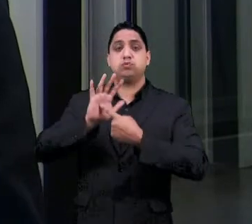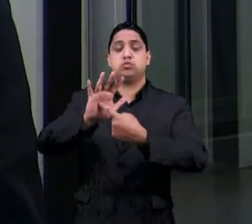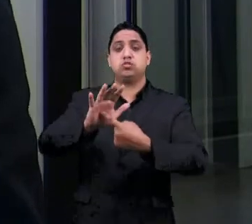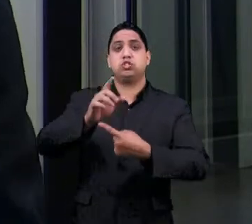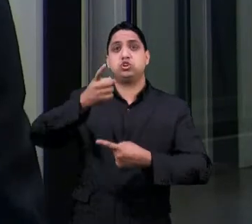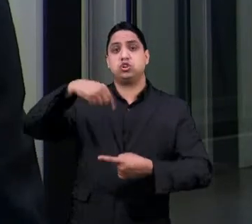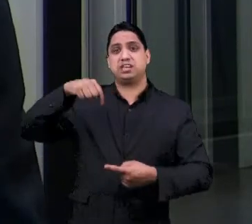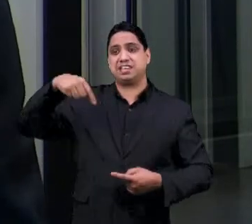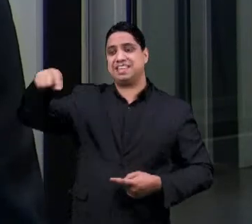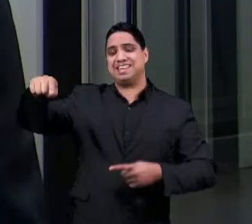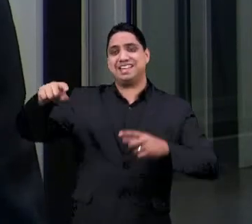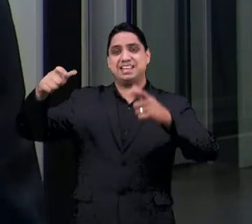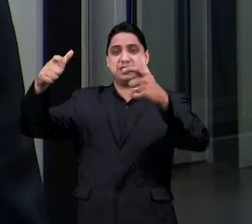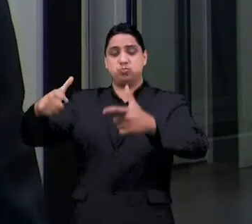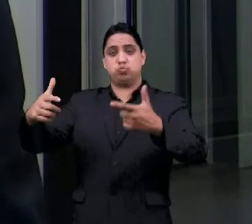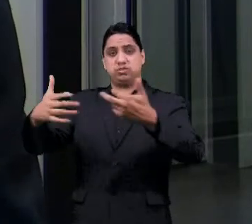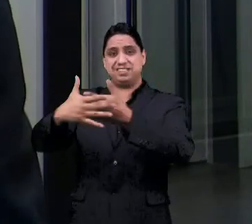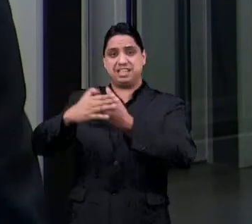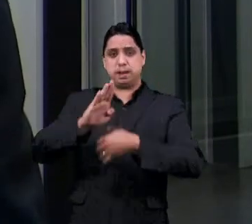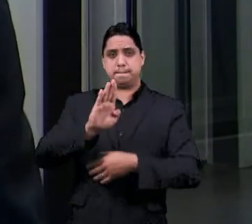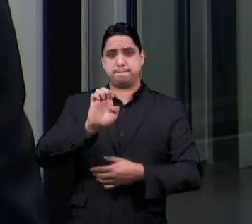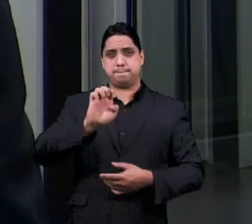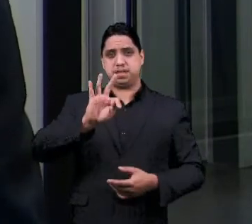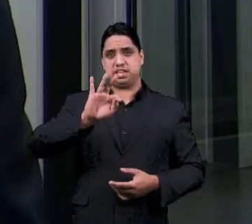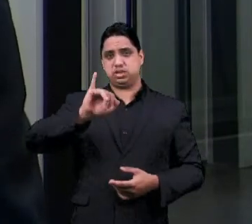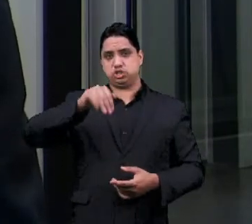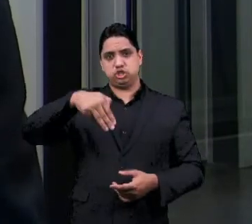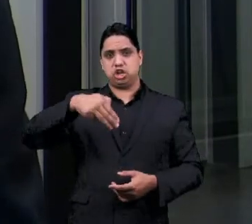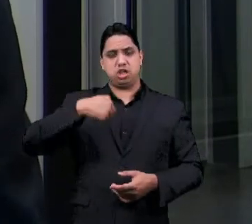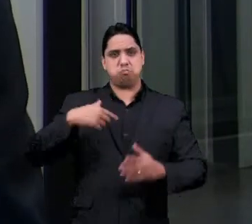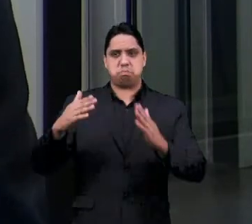para Betim. Eu não tinha casa em Betim.